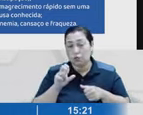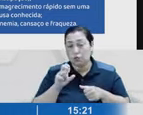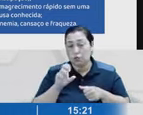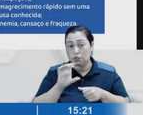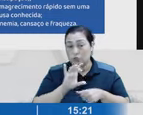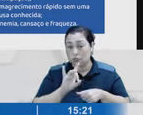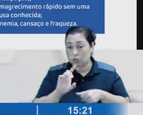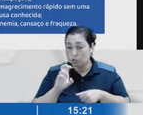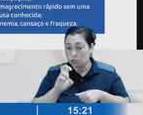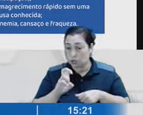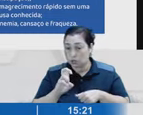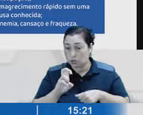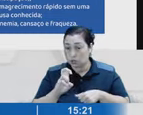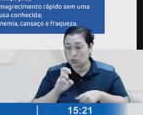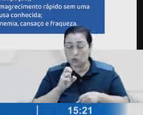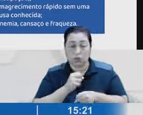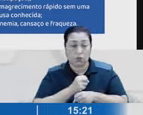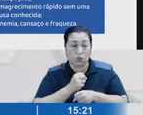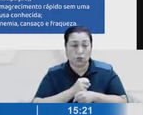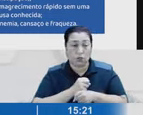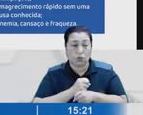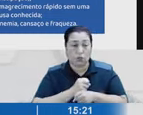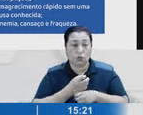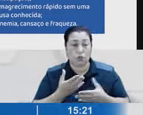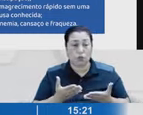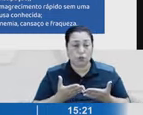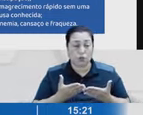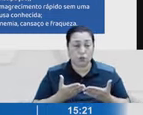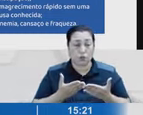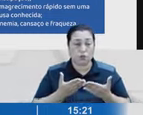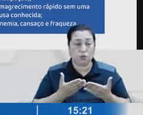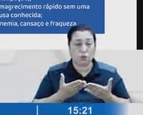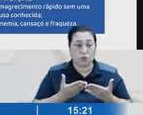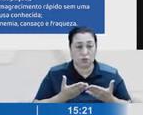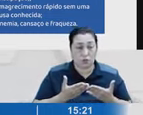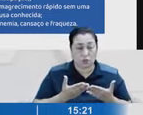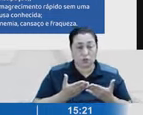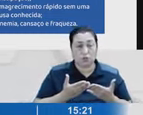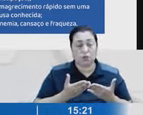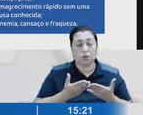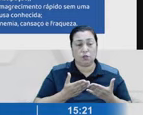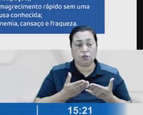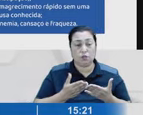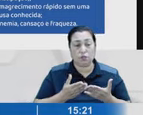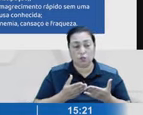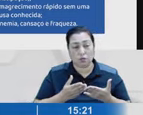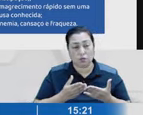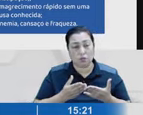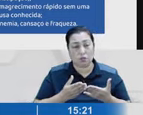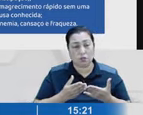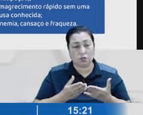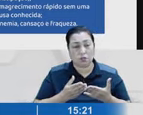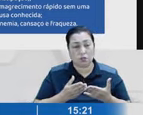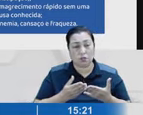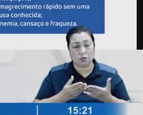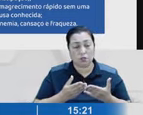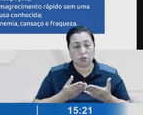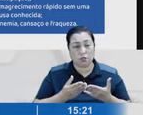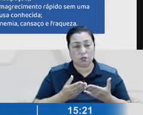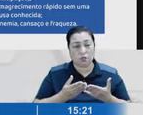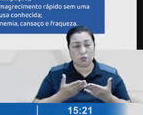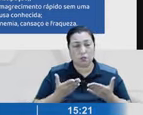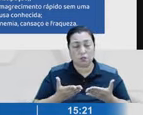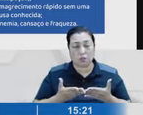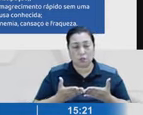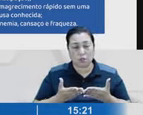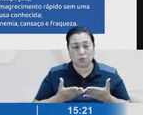anos. Tá? Mas tinha um pólipo, era um adenoma com que a gente chama de displasia, que é a degeneração de alto grau